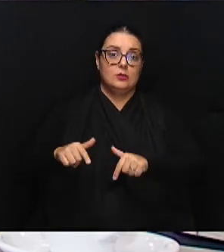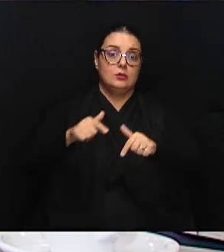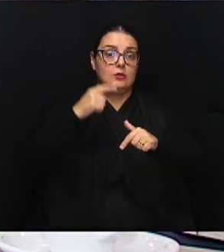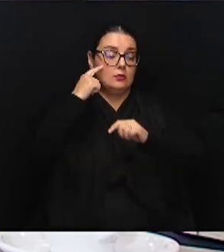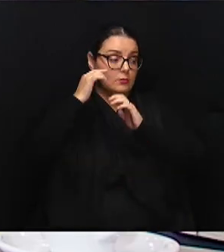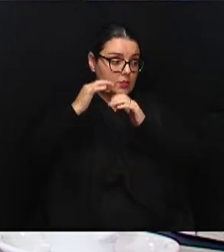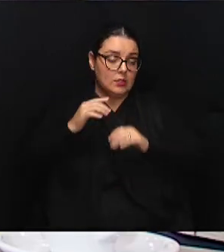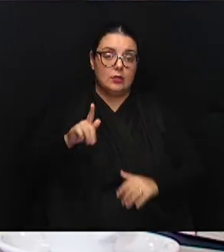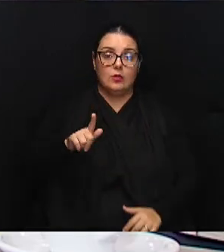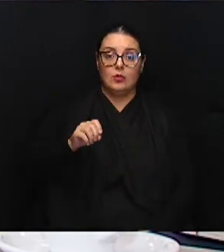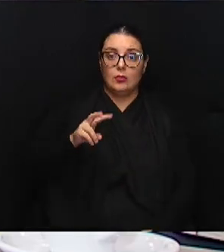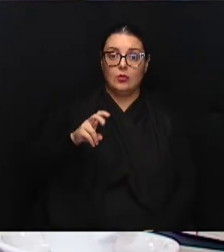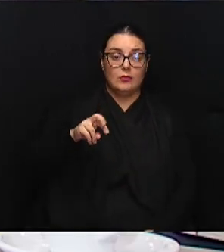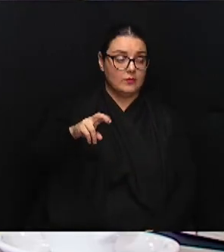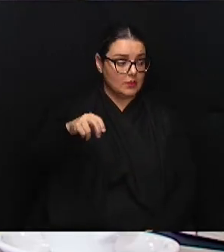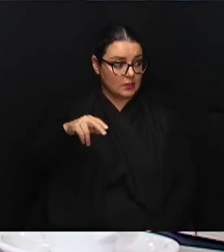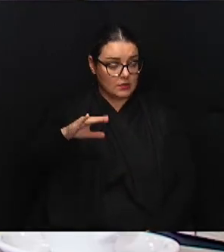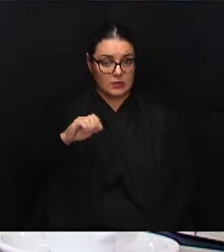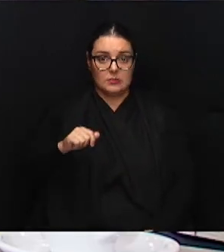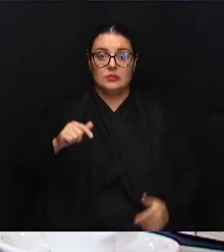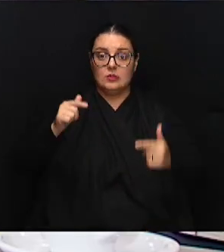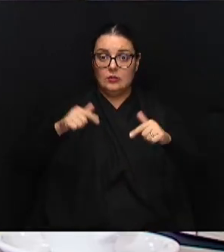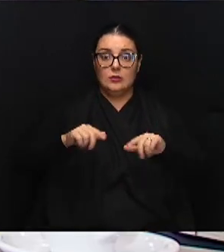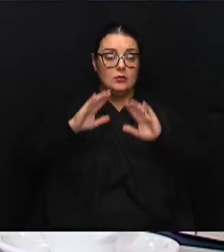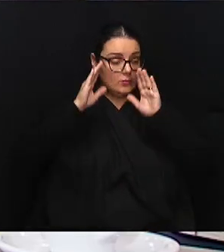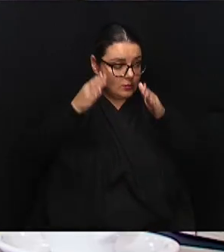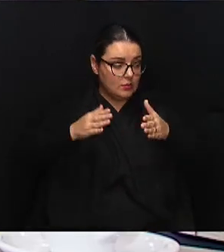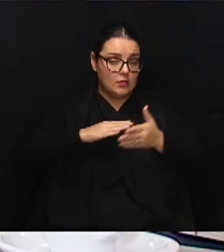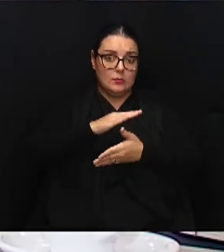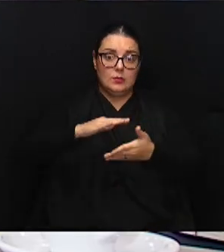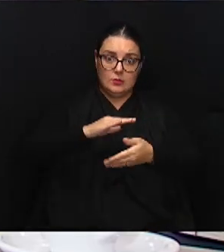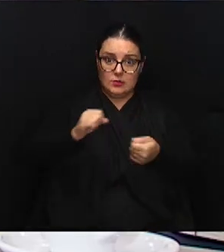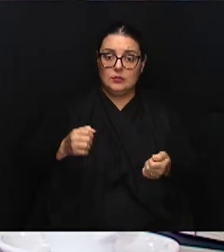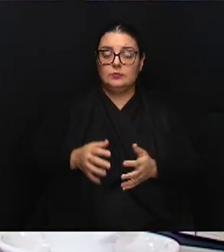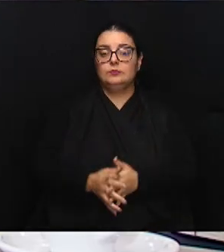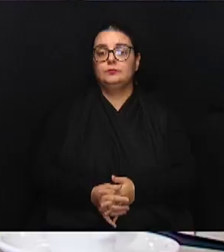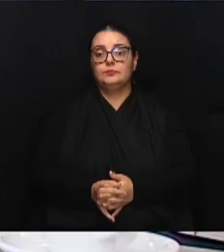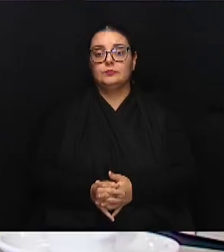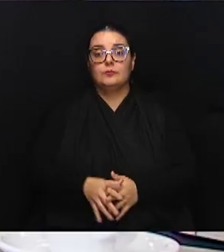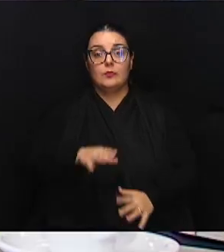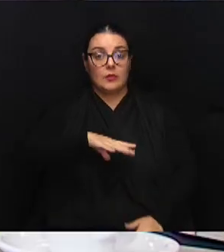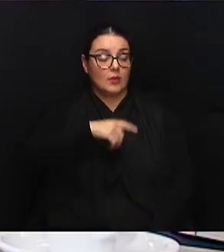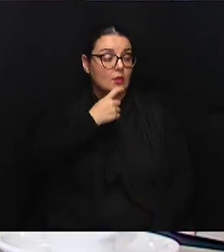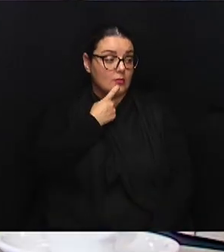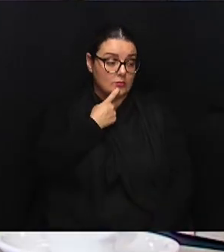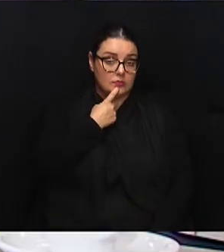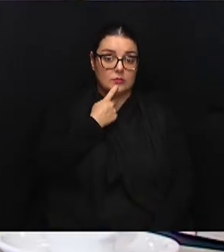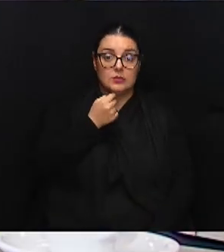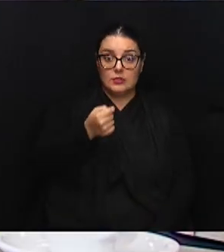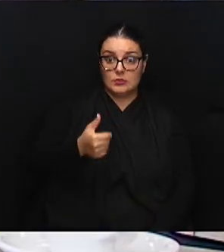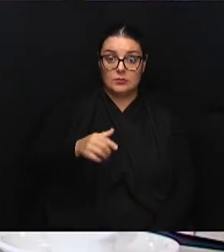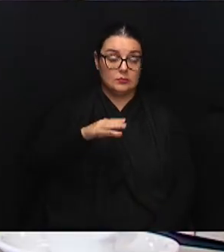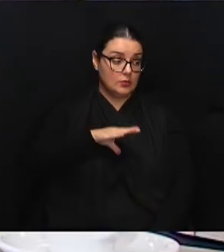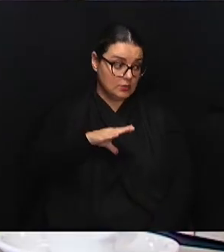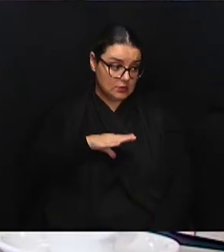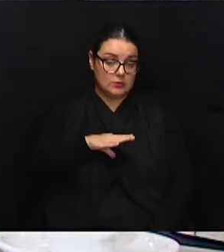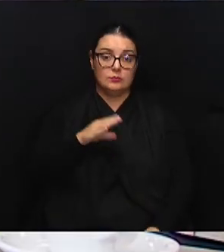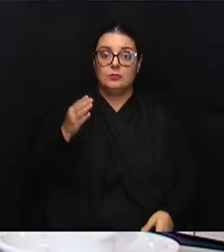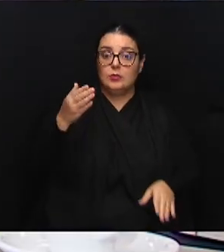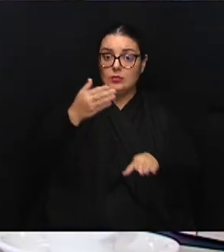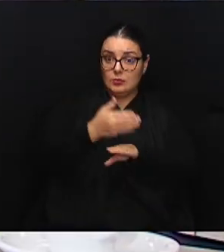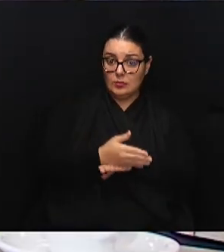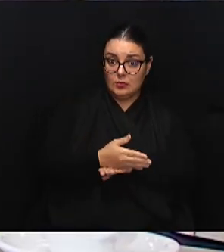em governança local voltada para a sustentabilidade. Campinas é uma das poucas cidades, né, que participam